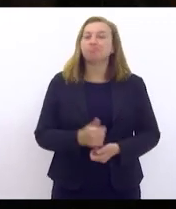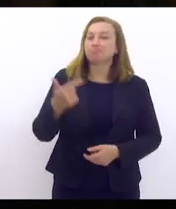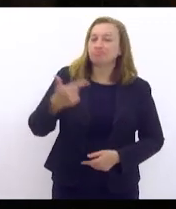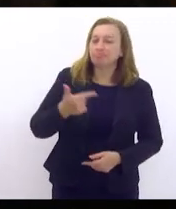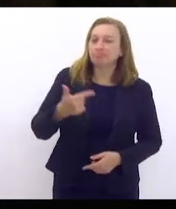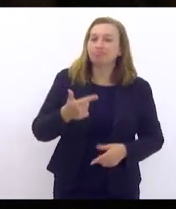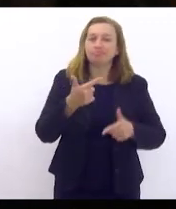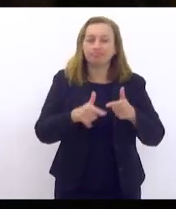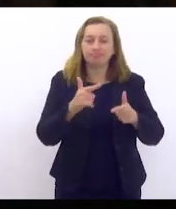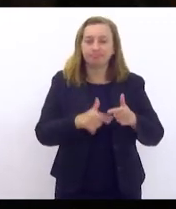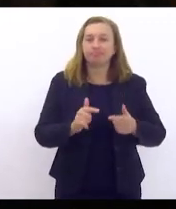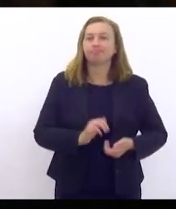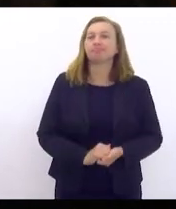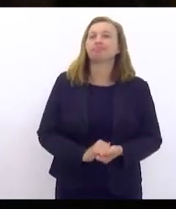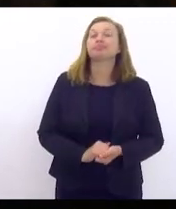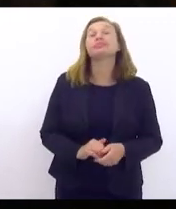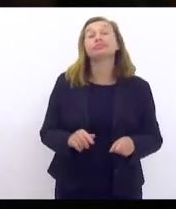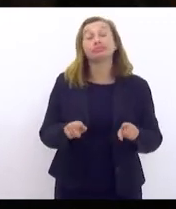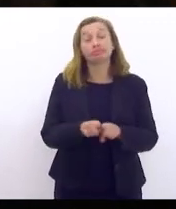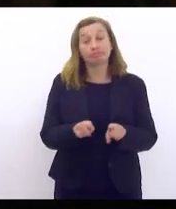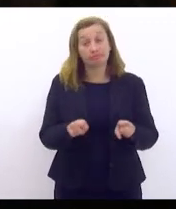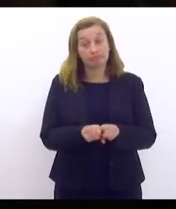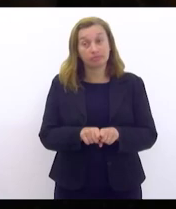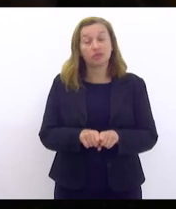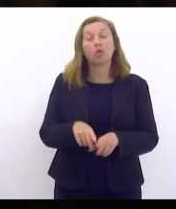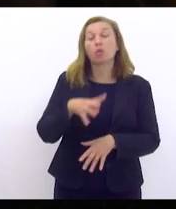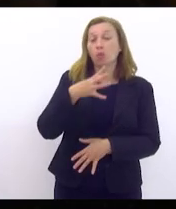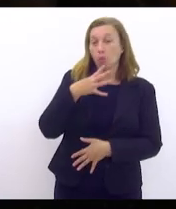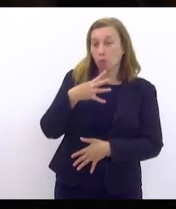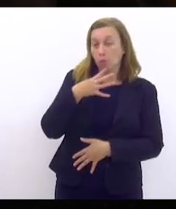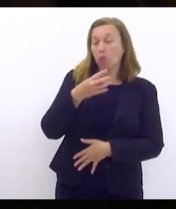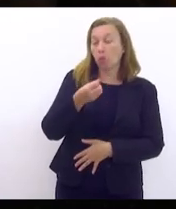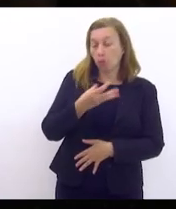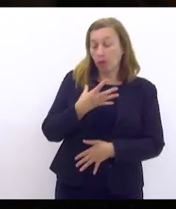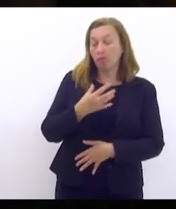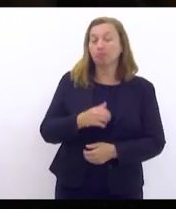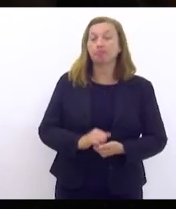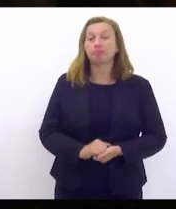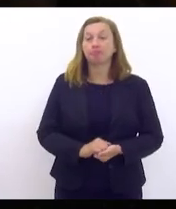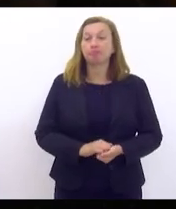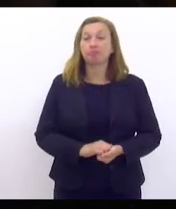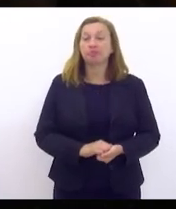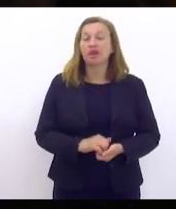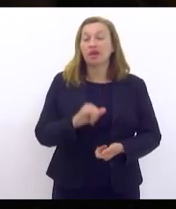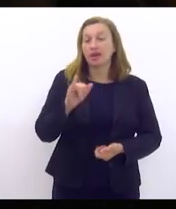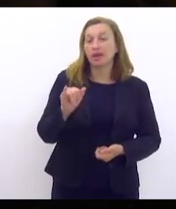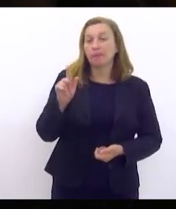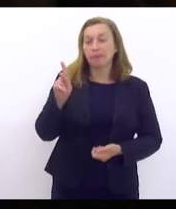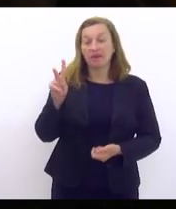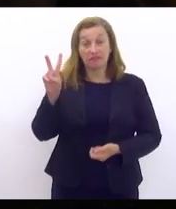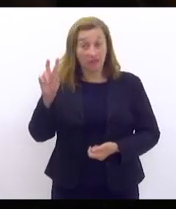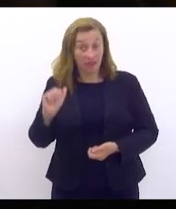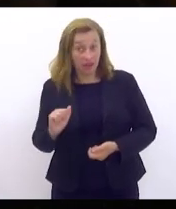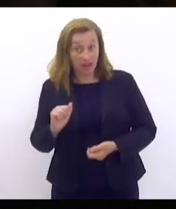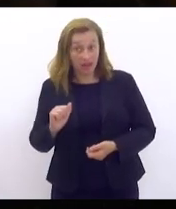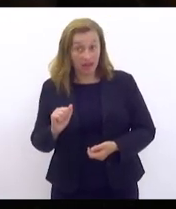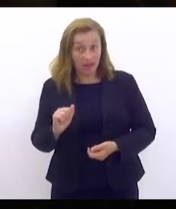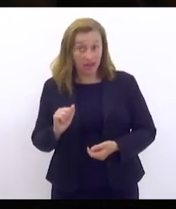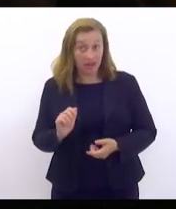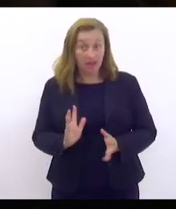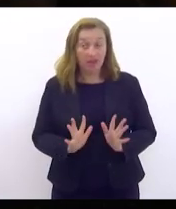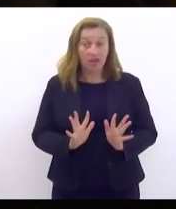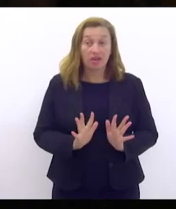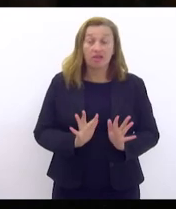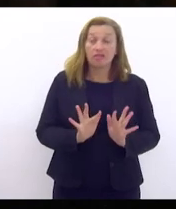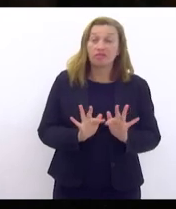segundo problema também vossa excelência deve conhecer bem é que o IPVA vence no início do